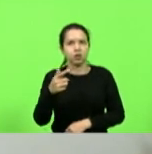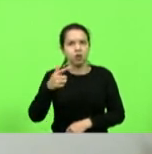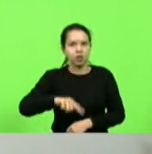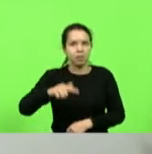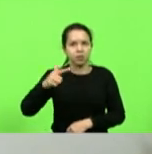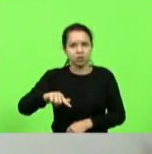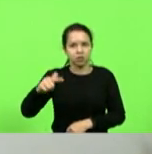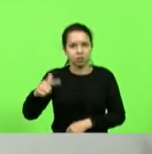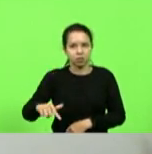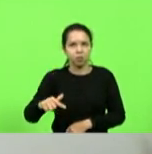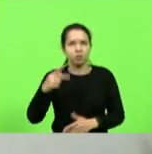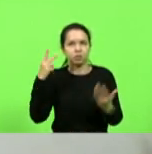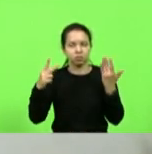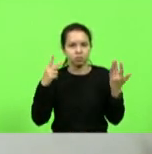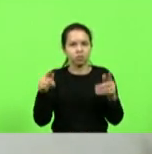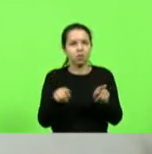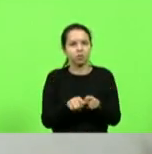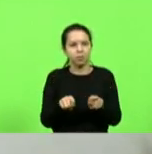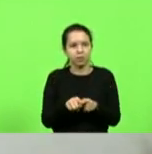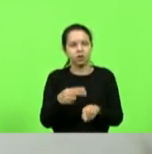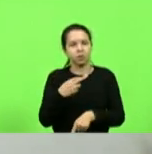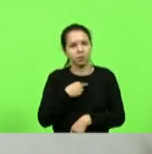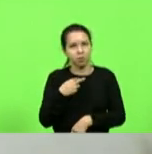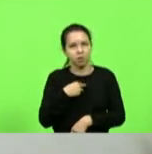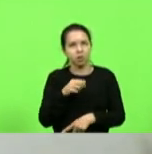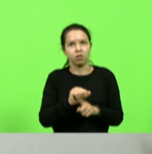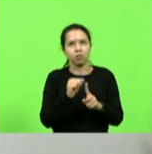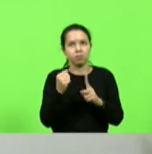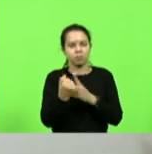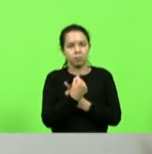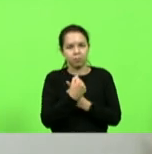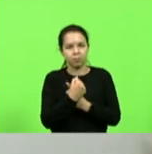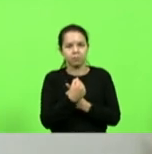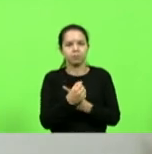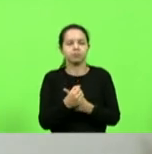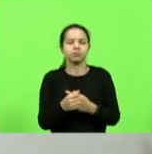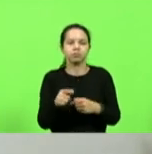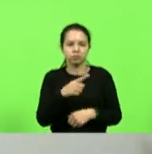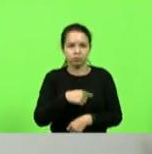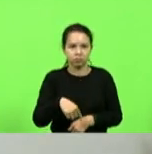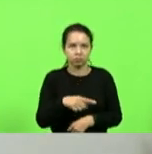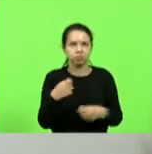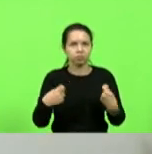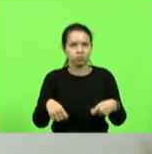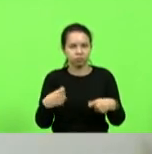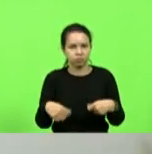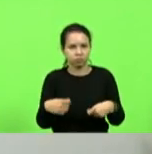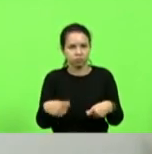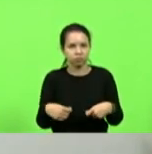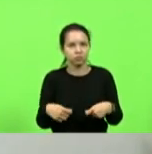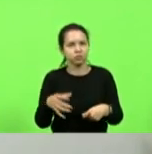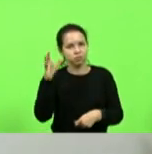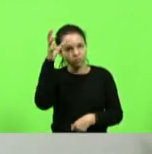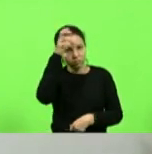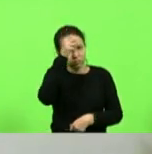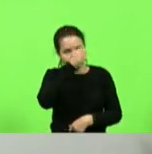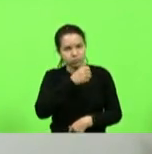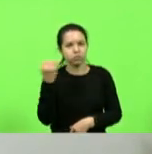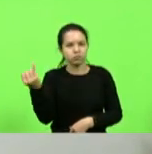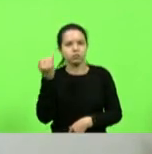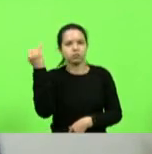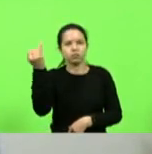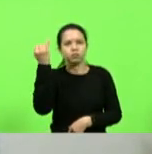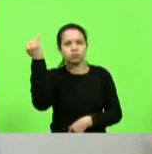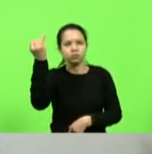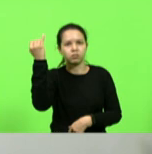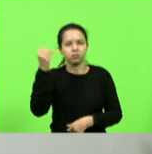com os psicólogos e assistentes sociais, né? Acho que a gente precisa também ter lições em relação a isso.